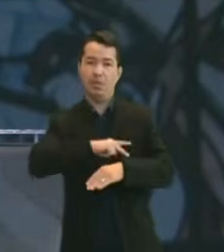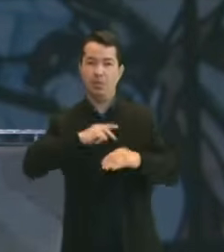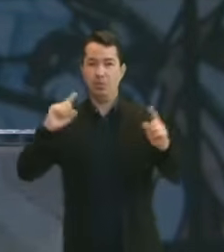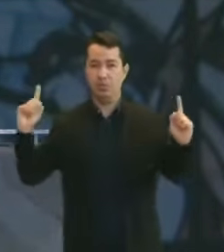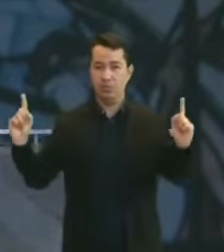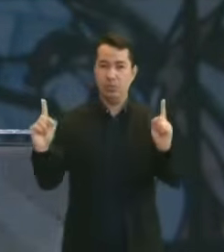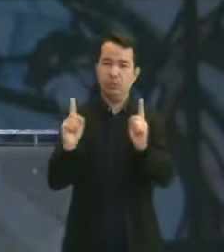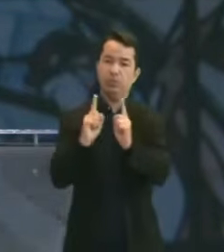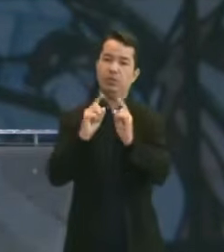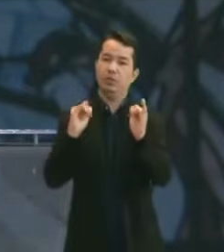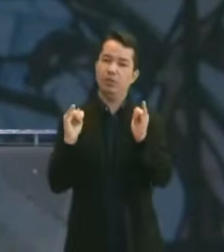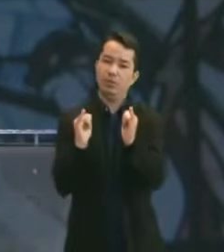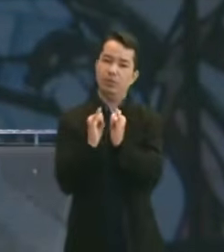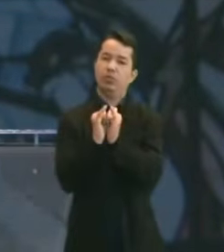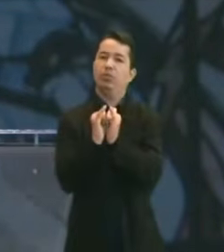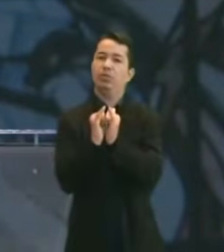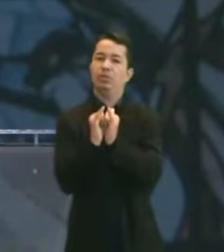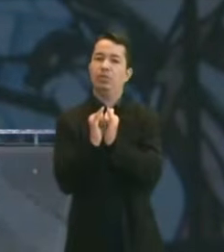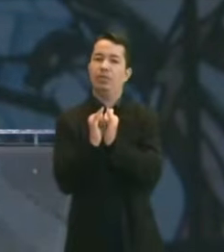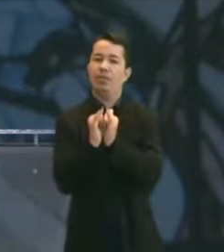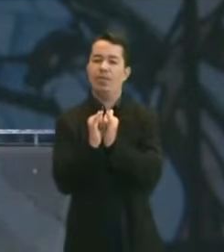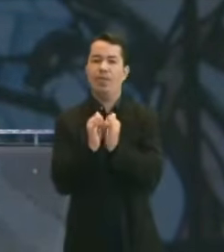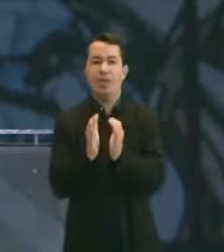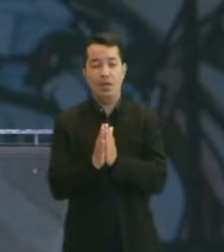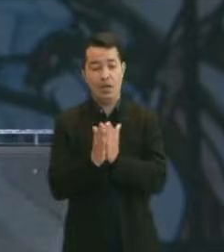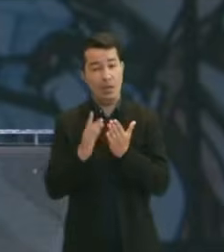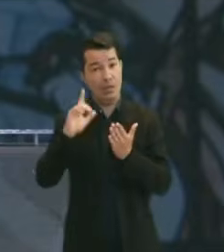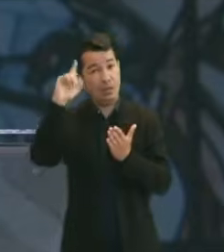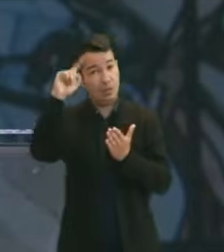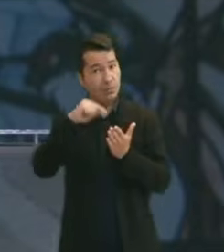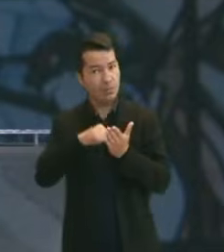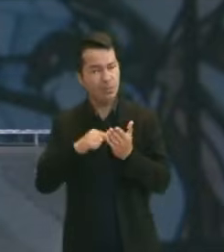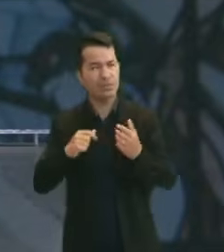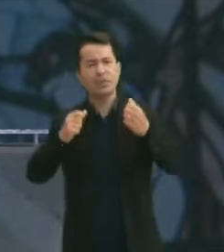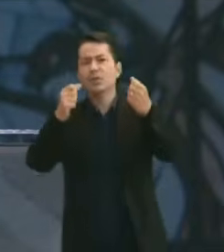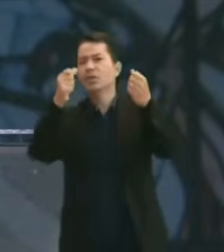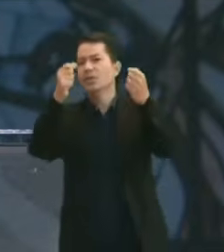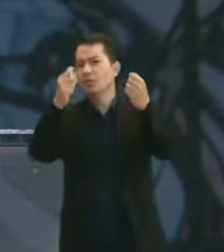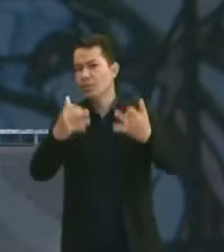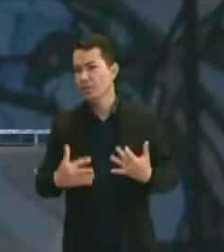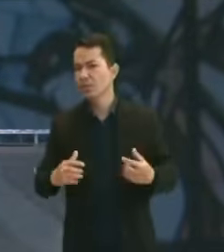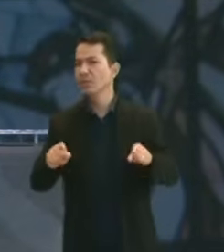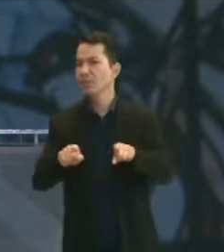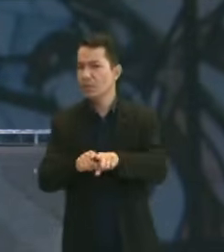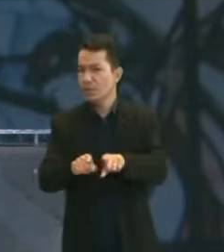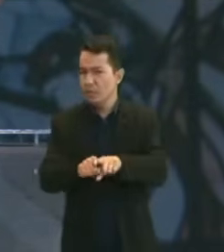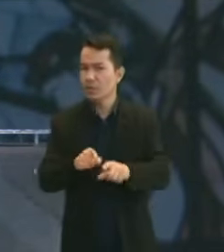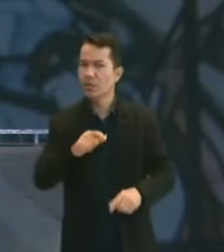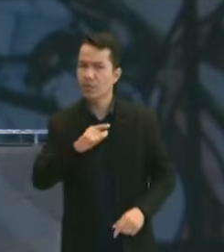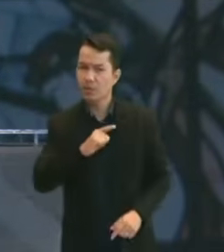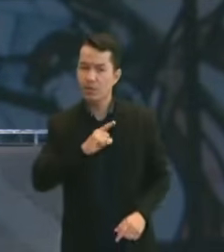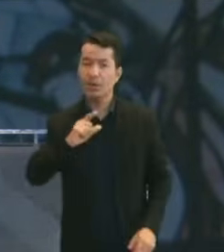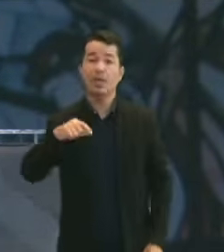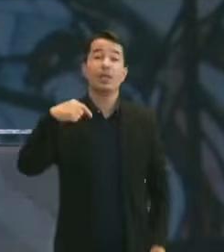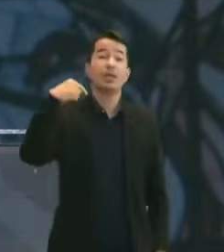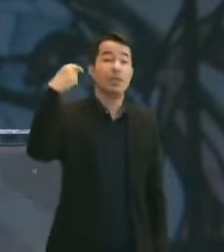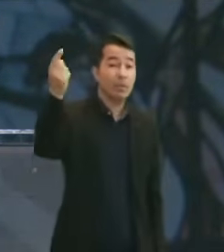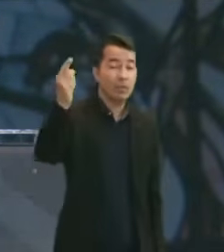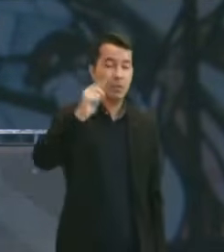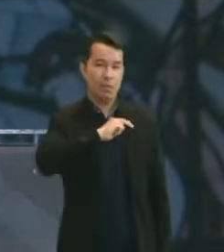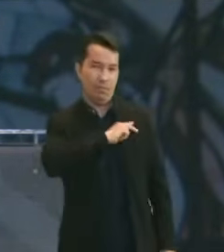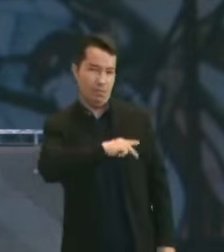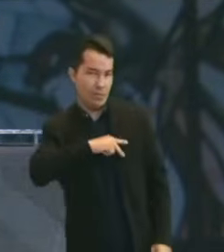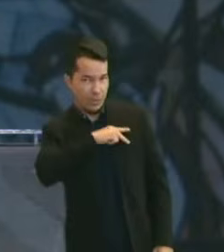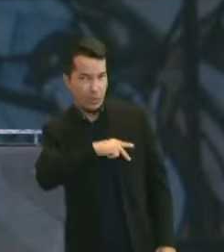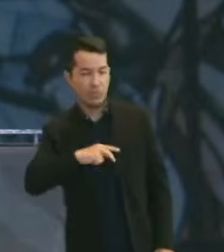que aconteceu. Porque a Bíblia nos deixa um indício, ela nos deixa algo claro, nos mostrando que Paulo se reconciliou com